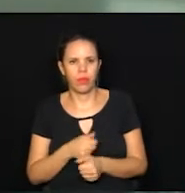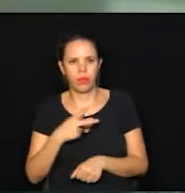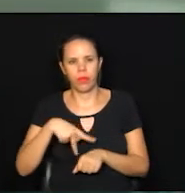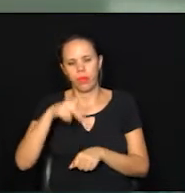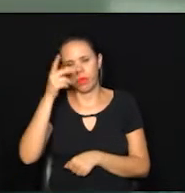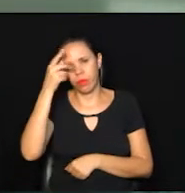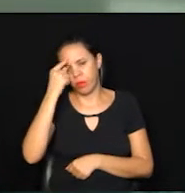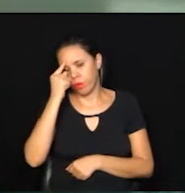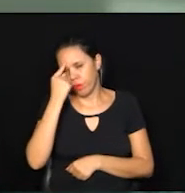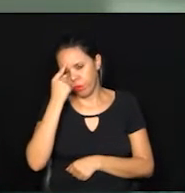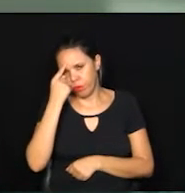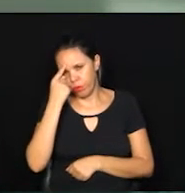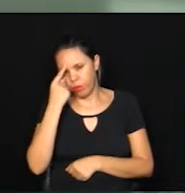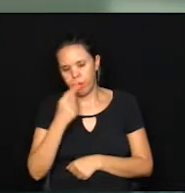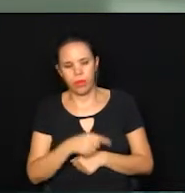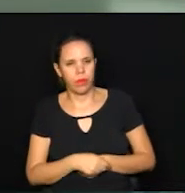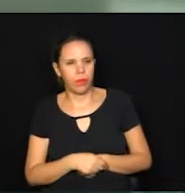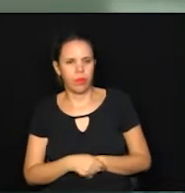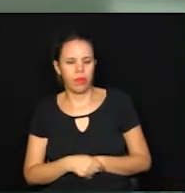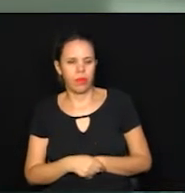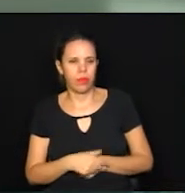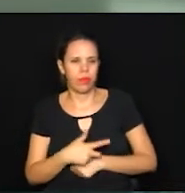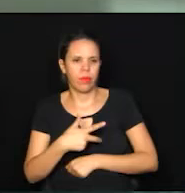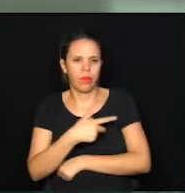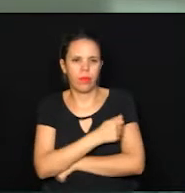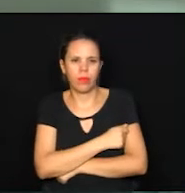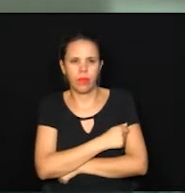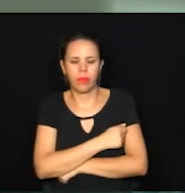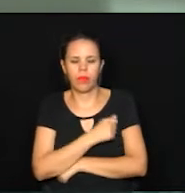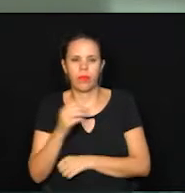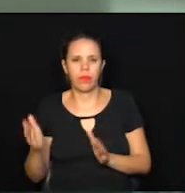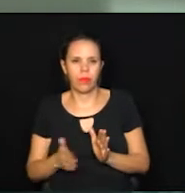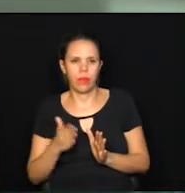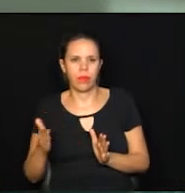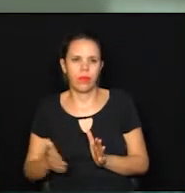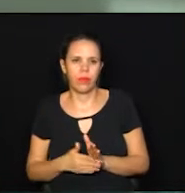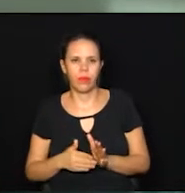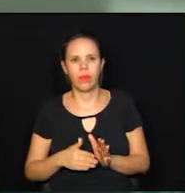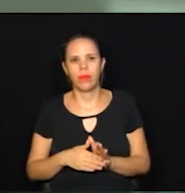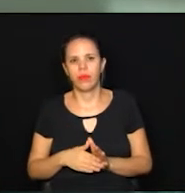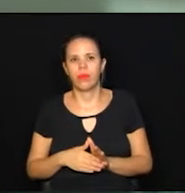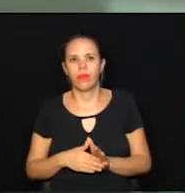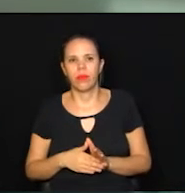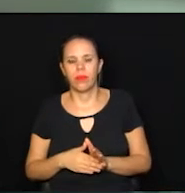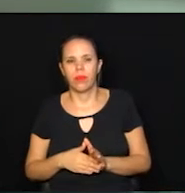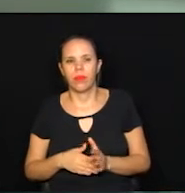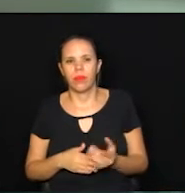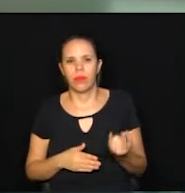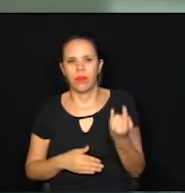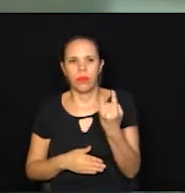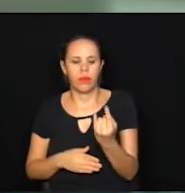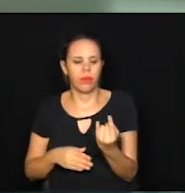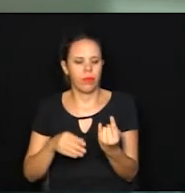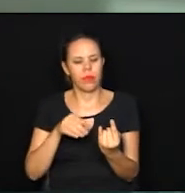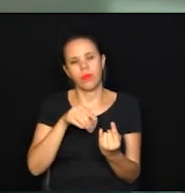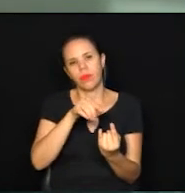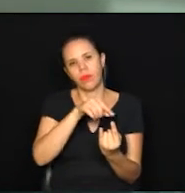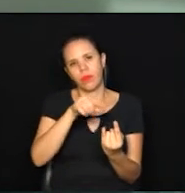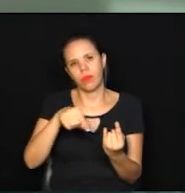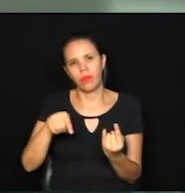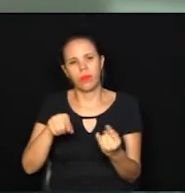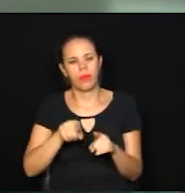Índia, as doses da vacina que é fabricada pela Fiocruz no Rio de Janeiro vem da